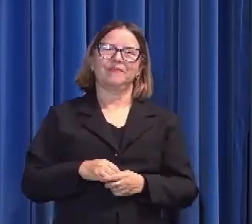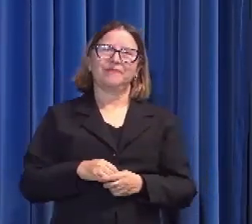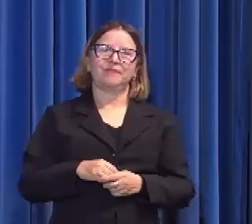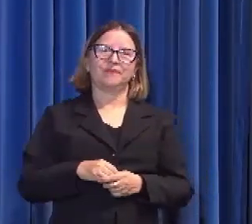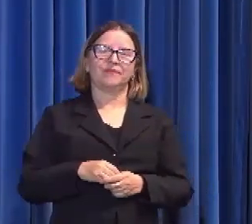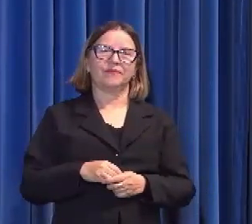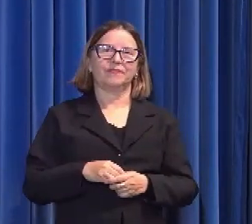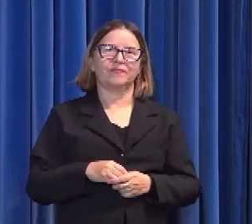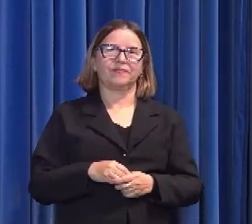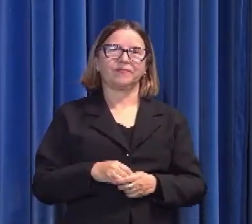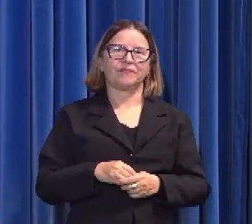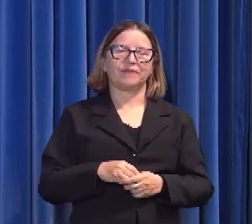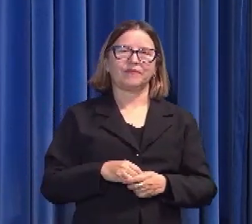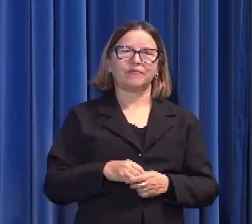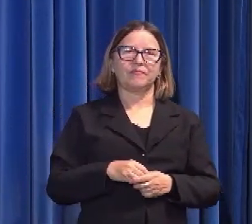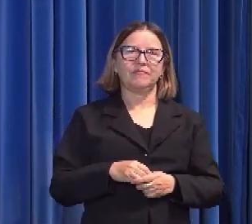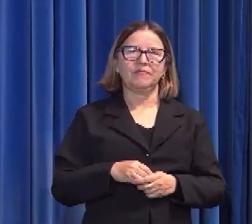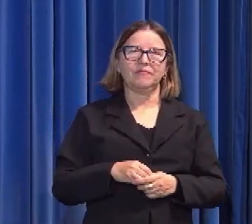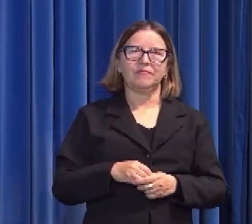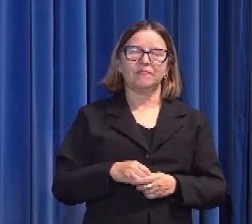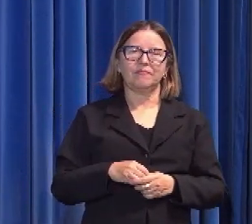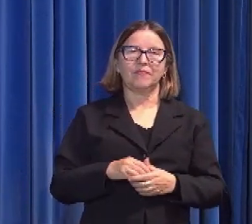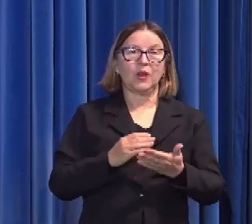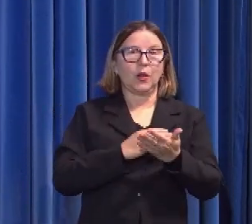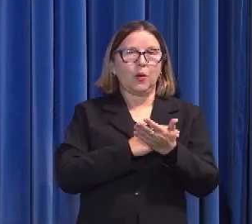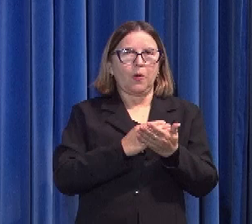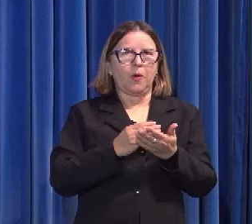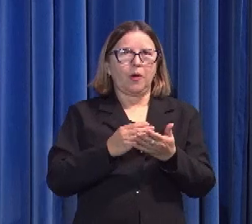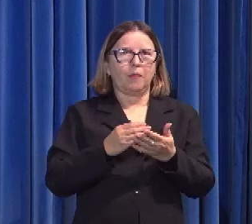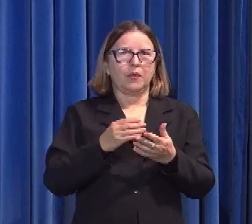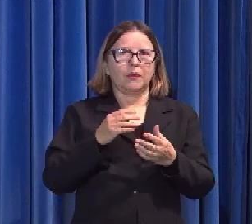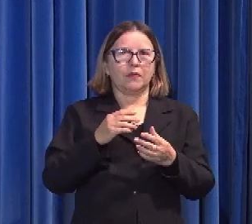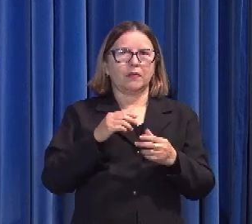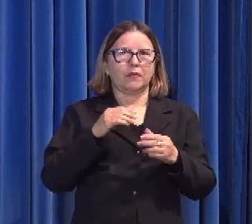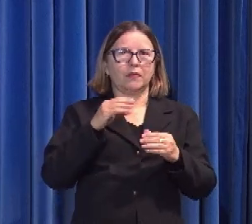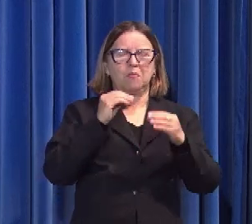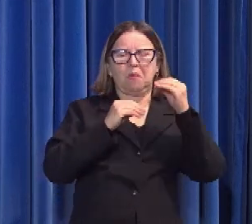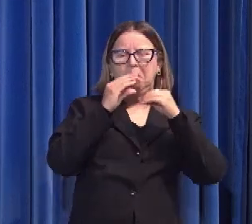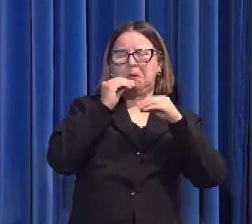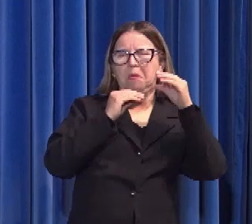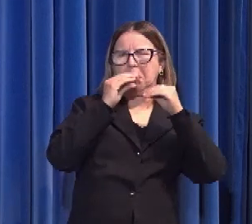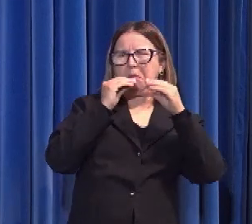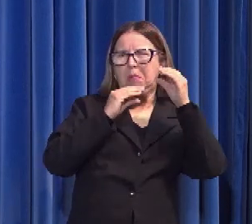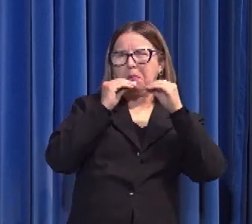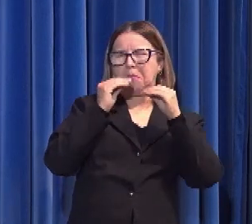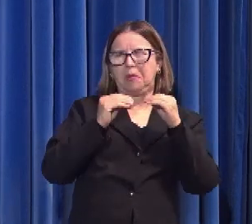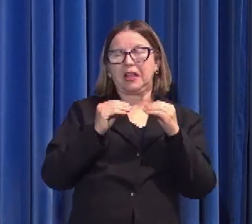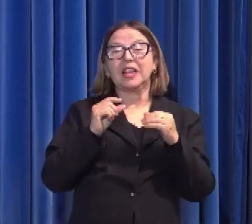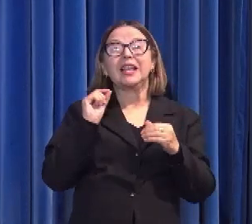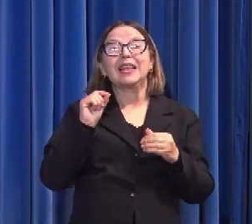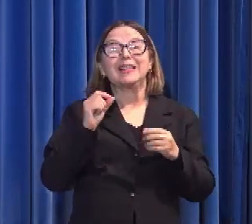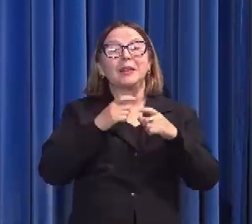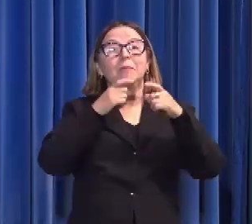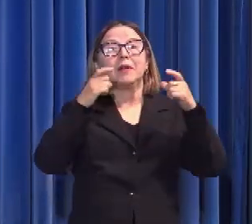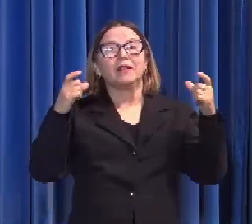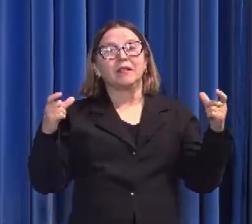e levantou-se entre eles uma discussão sobre qual deles seria o maior ó